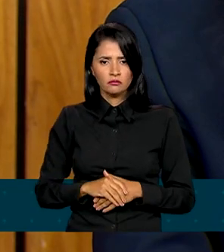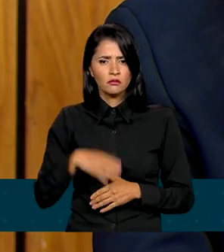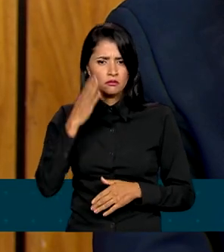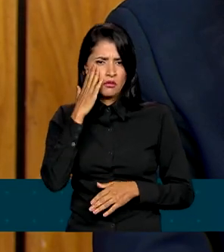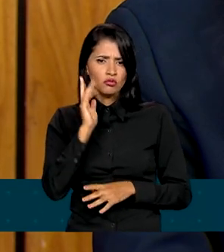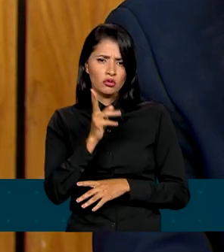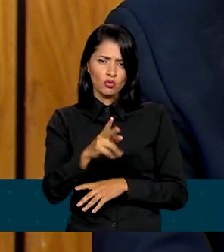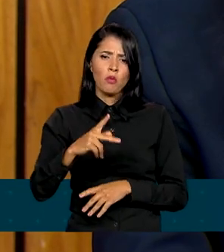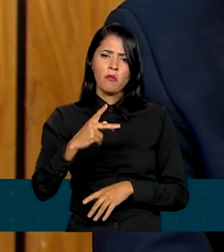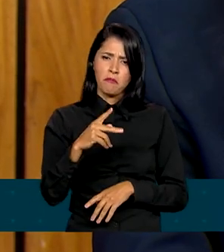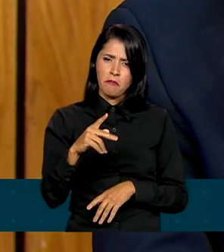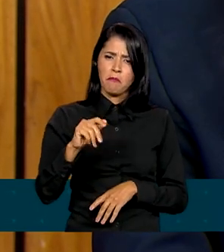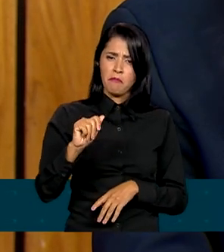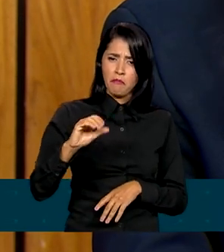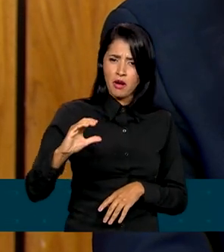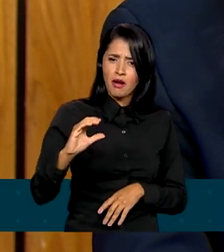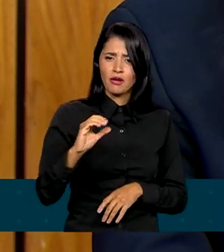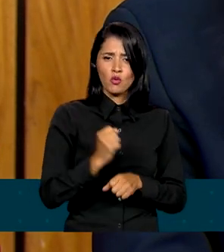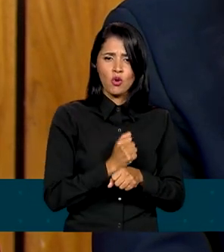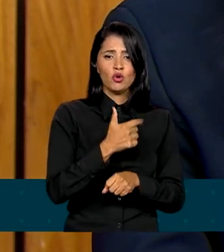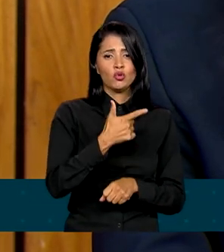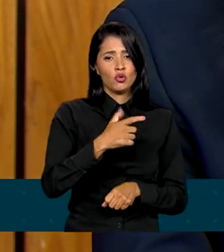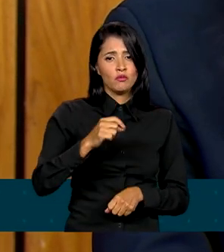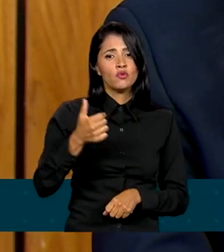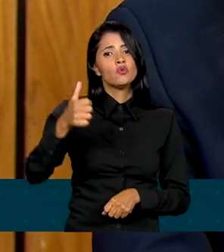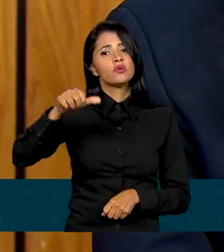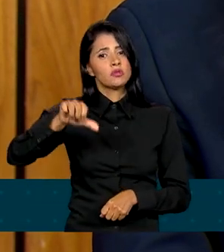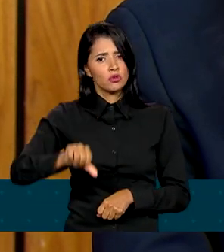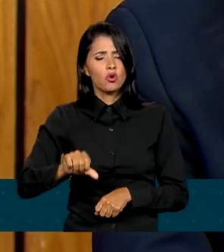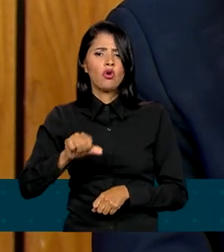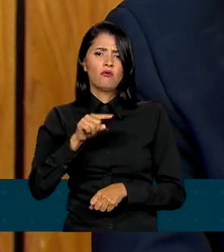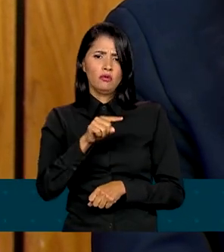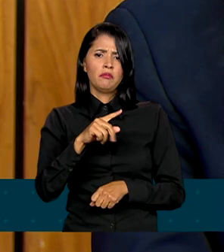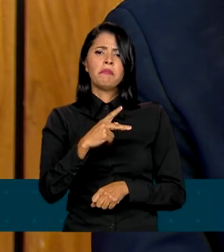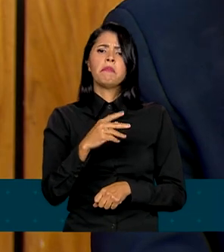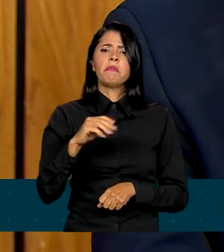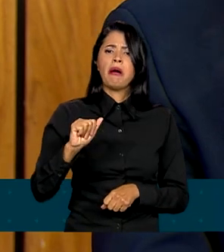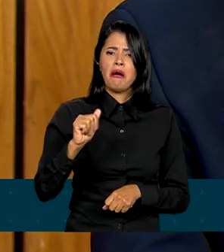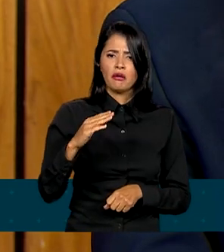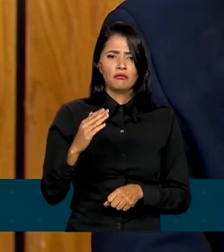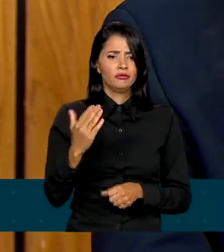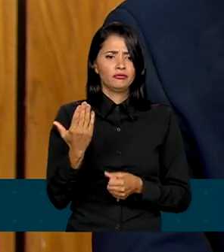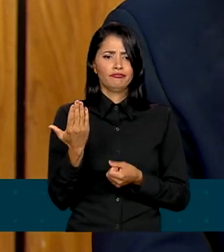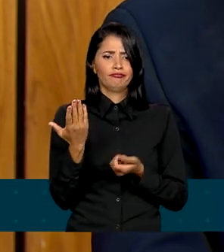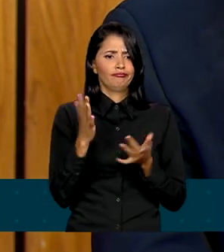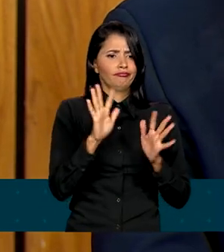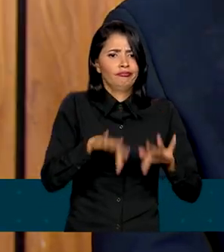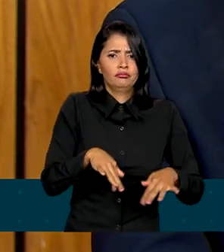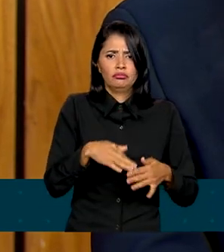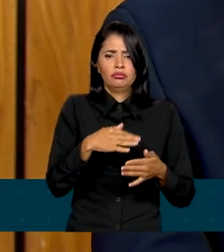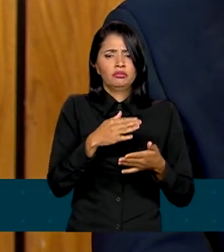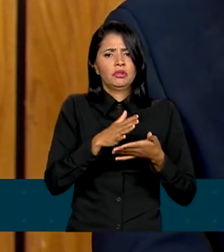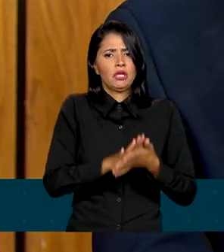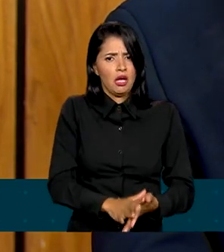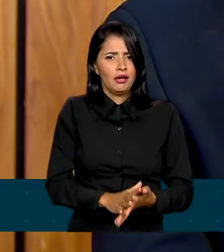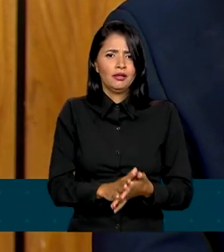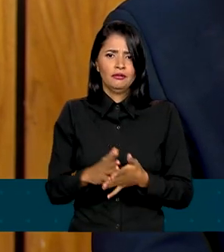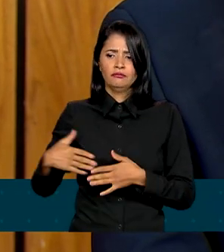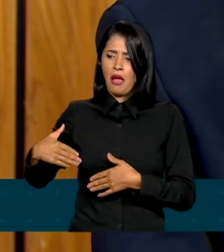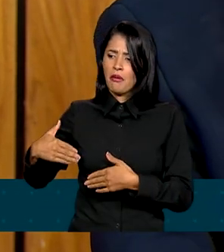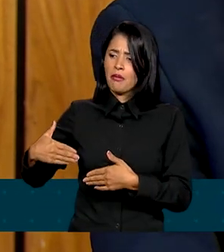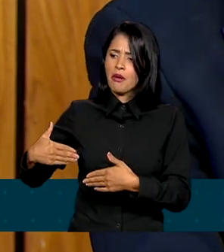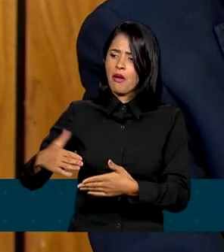em 2019, quando o PAC foi completamente destruído, na verdade, terminado, ele já vinha sendo